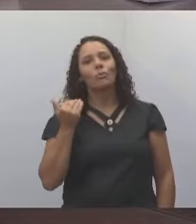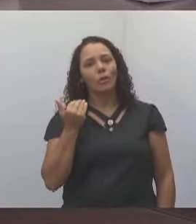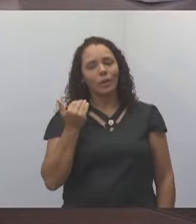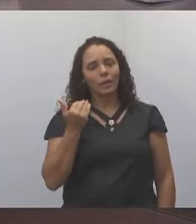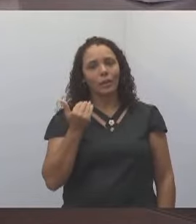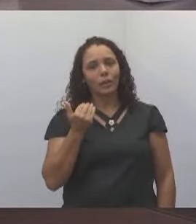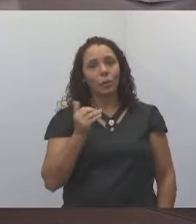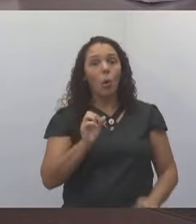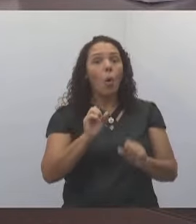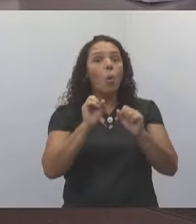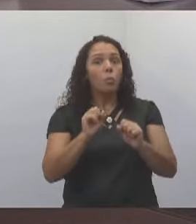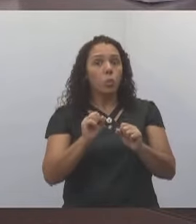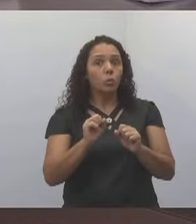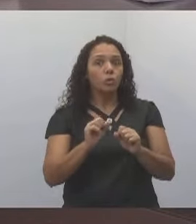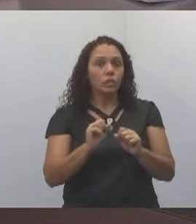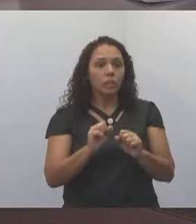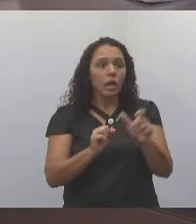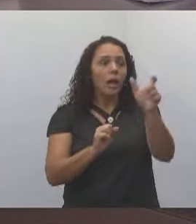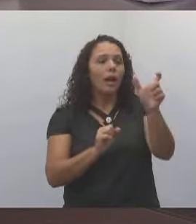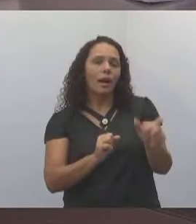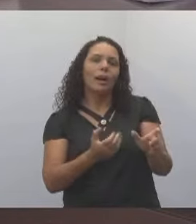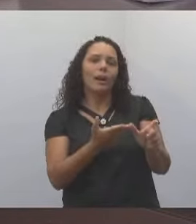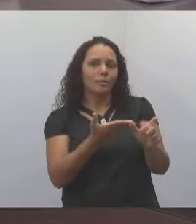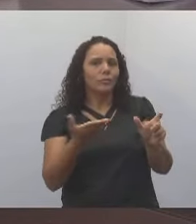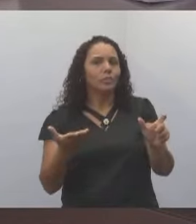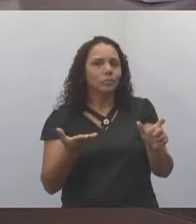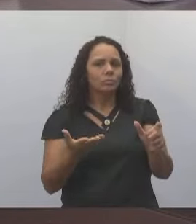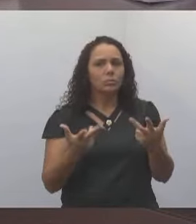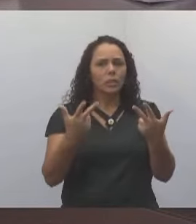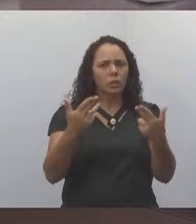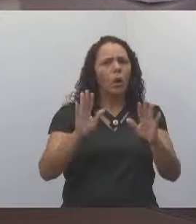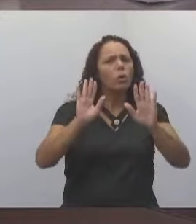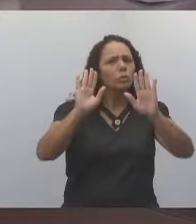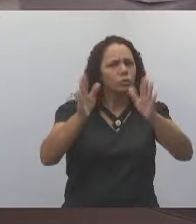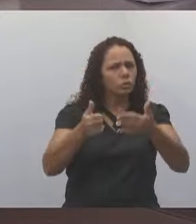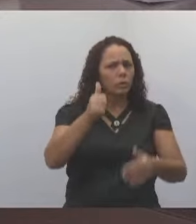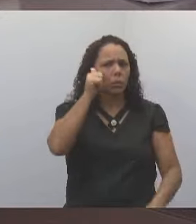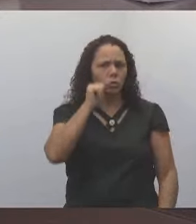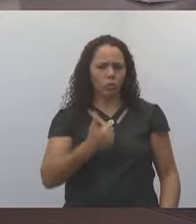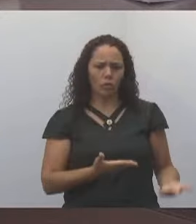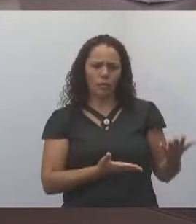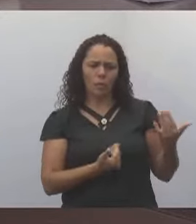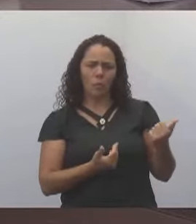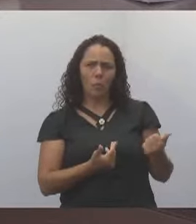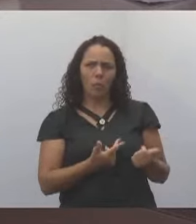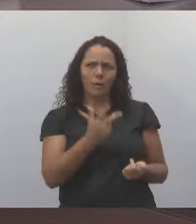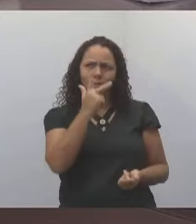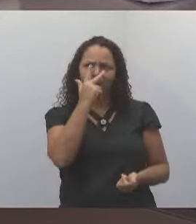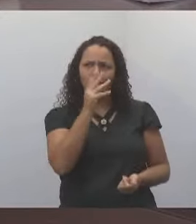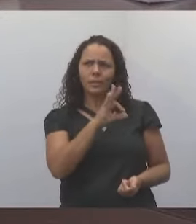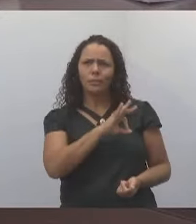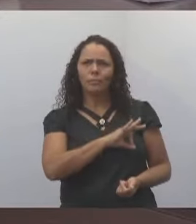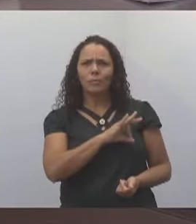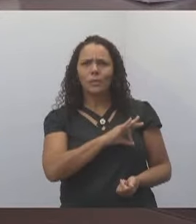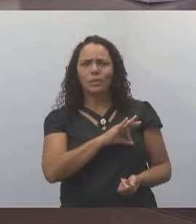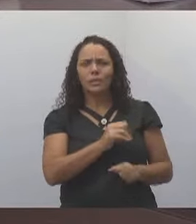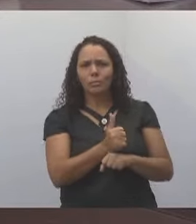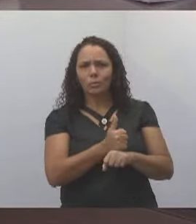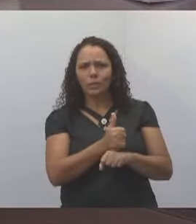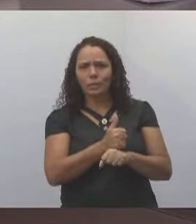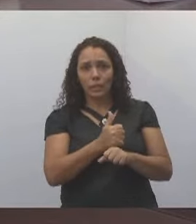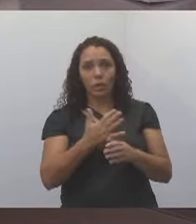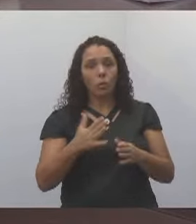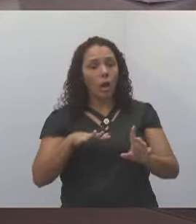pessoa, como já morreu uma moça, era policial, acho, que foi